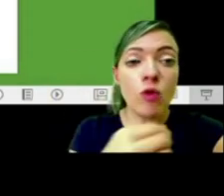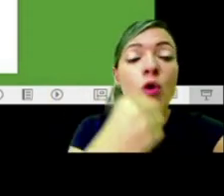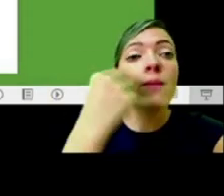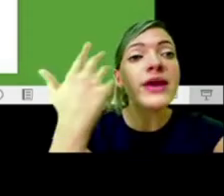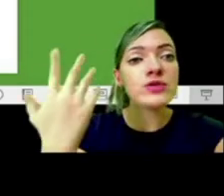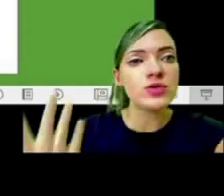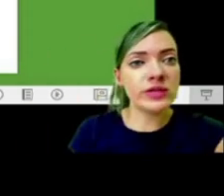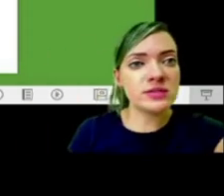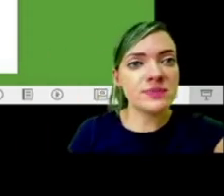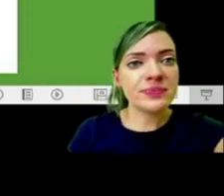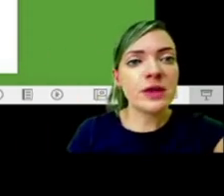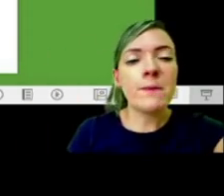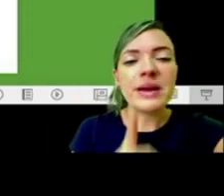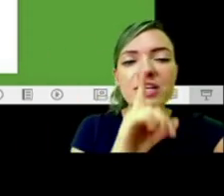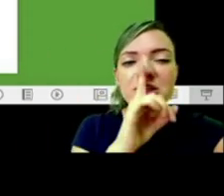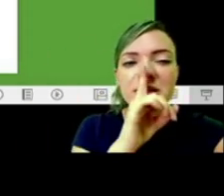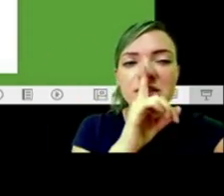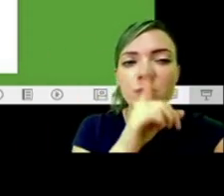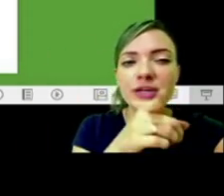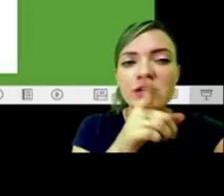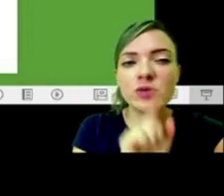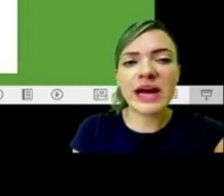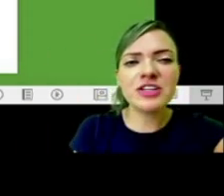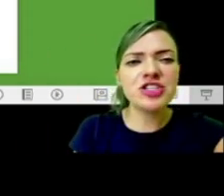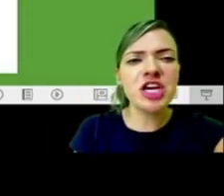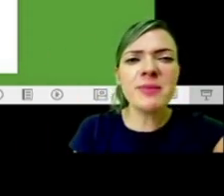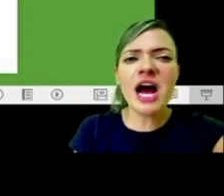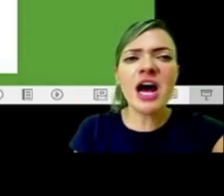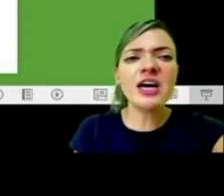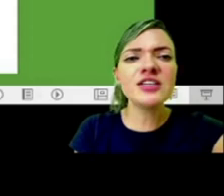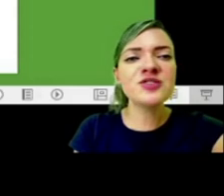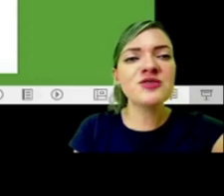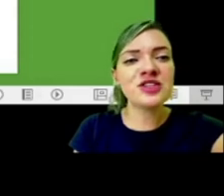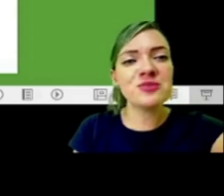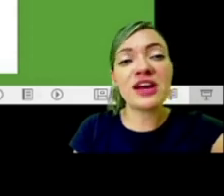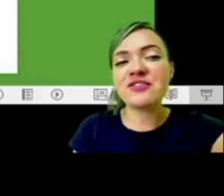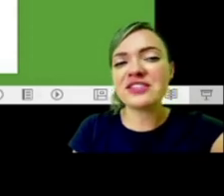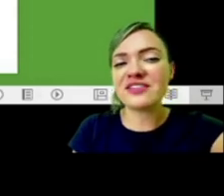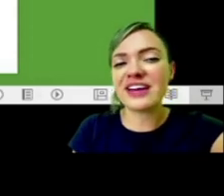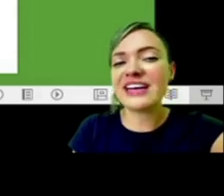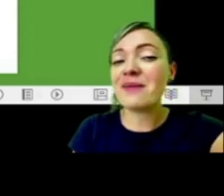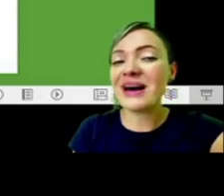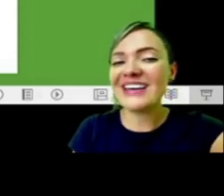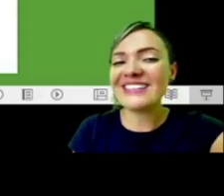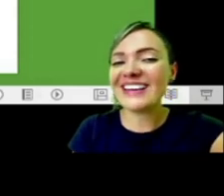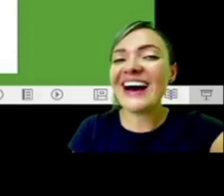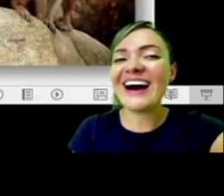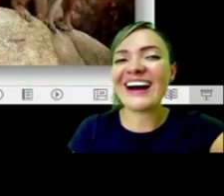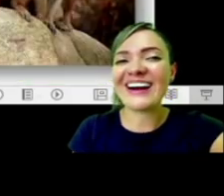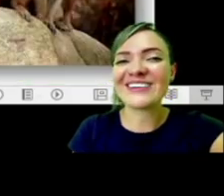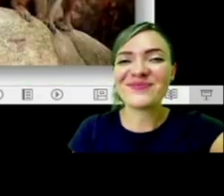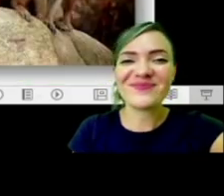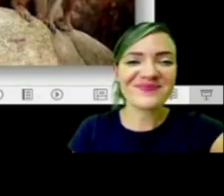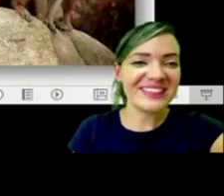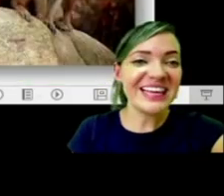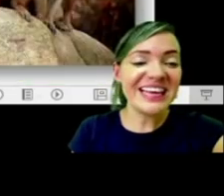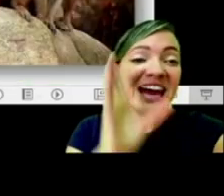onívoro, vou comer os dois. Então, preste atenção, porque isso cai demais no vestibular e você vai